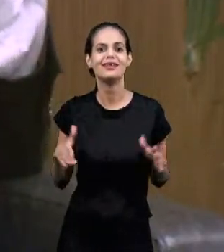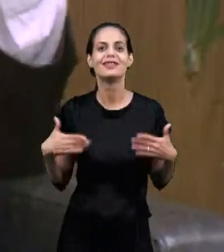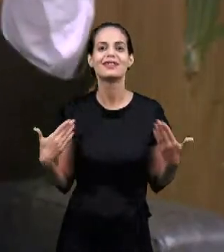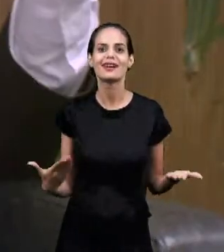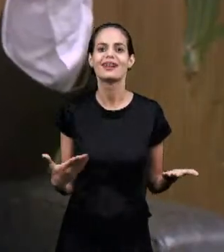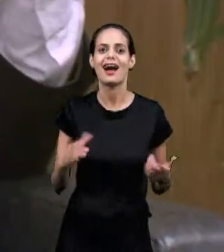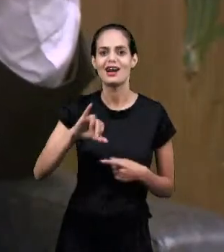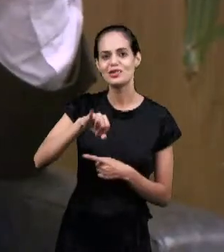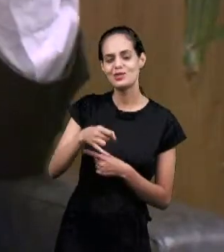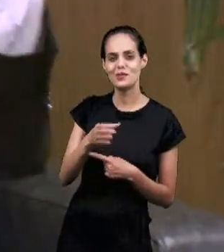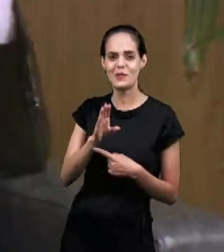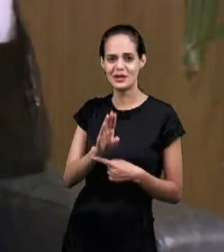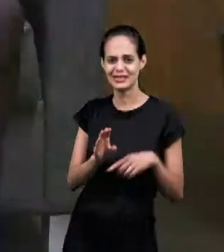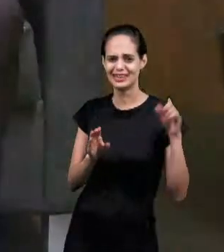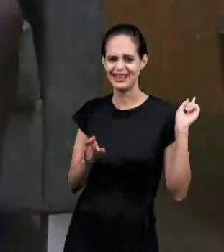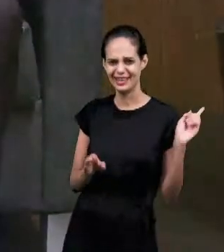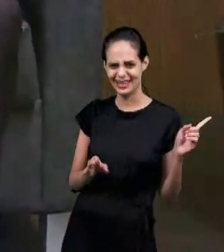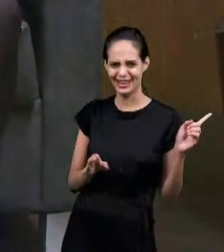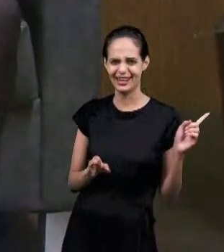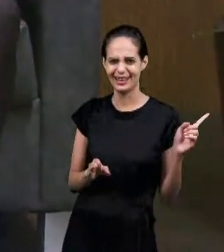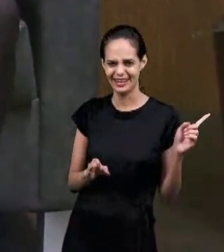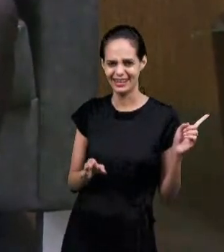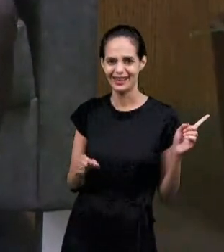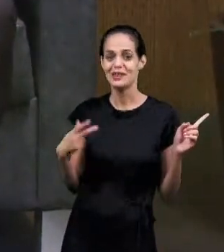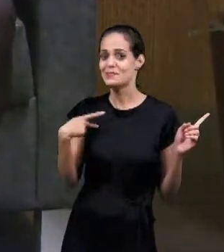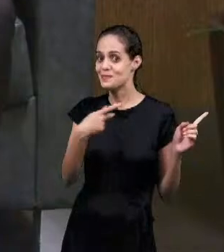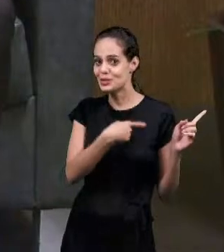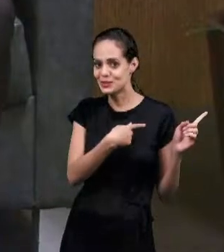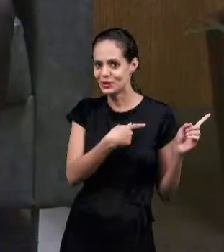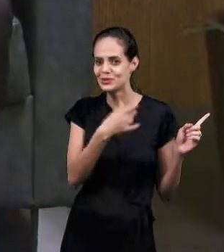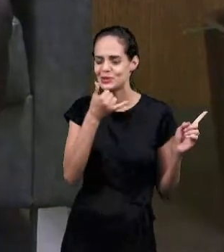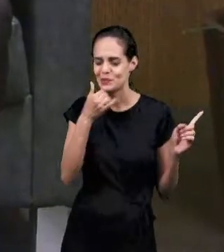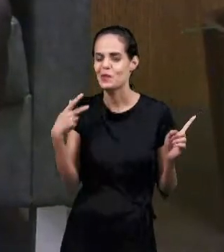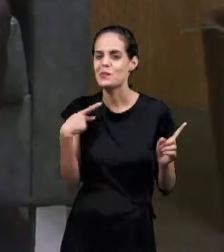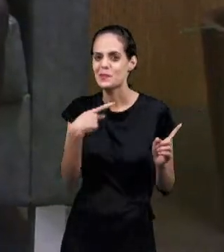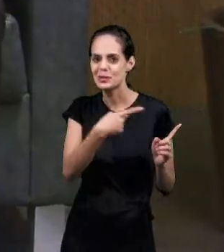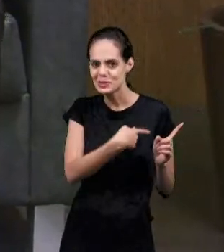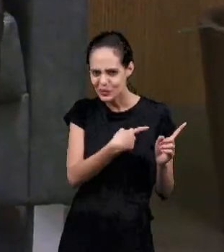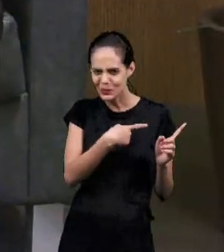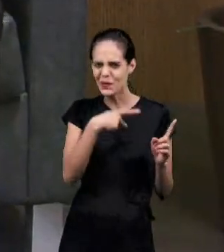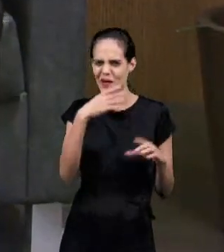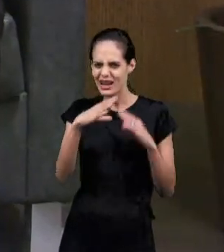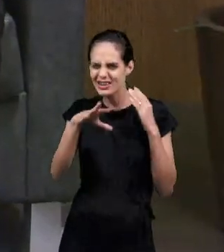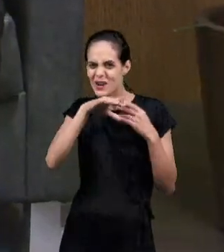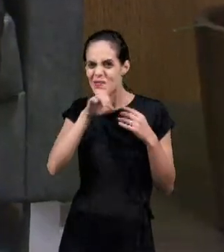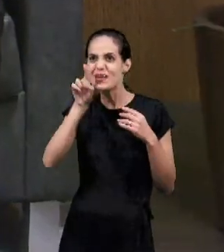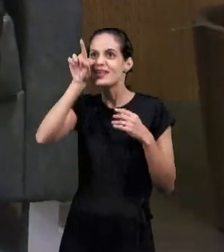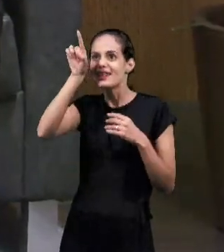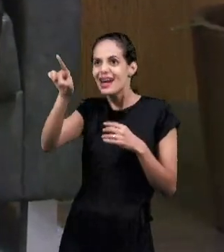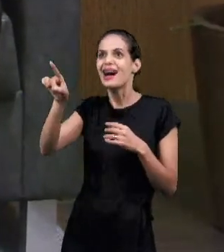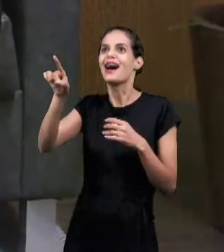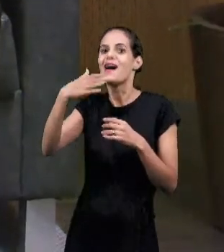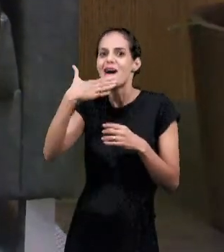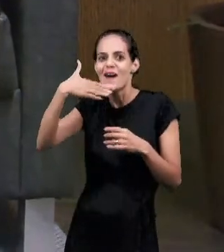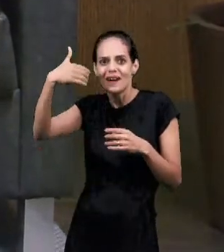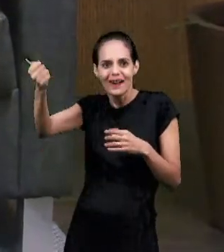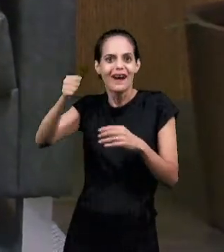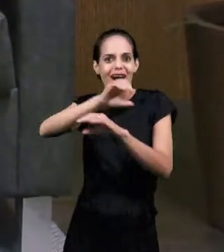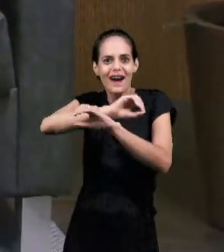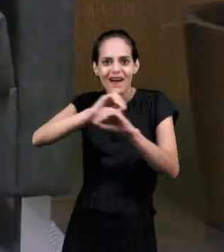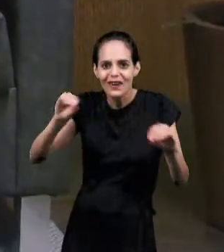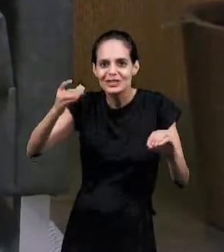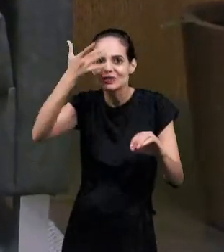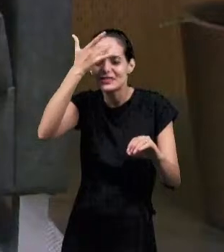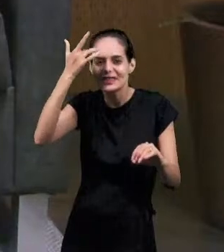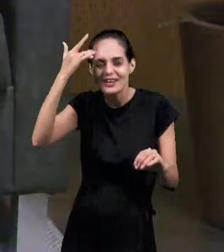Batista lá vai ser pouco lá. Eu vou cantar melhor que ele canta aqui. E vai ser uma festa no céu. É verdade, eu penso, eu vou perder uma reunião